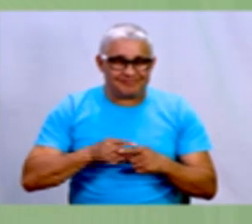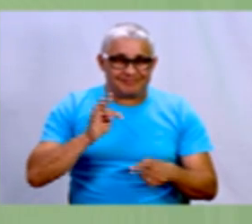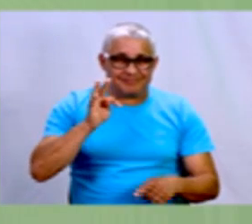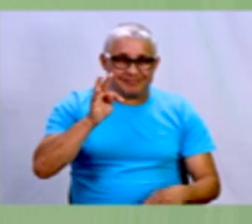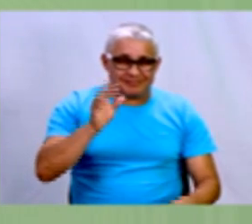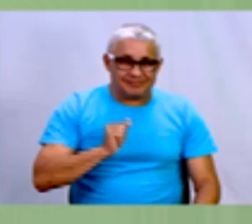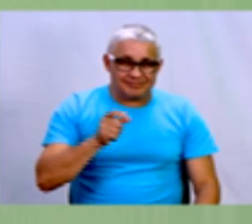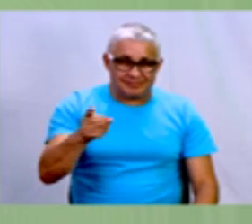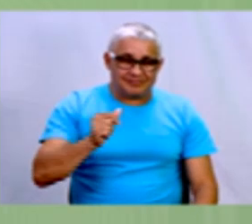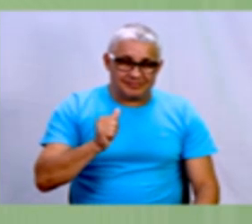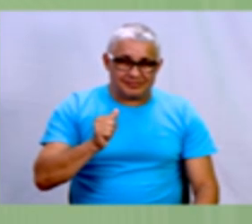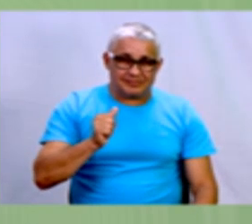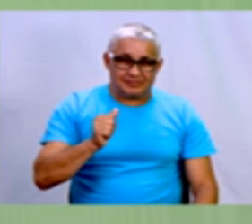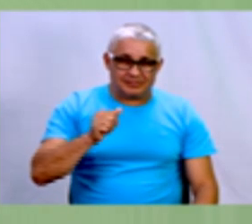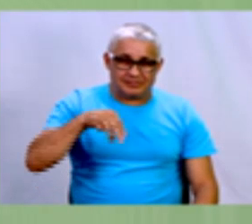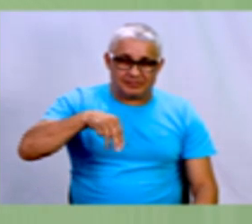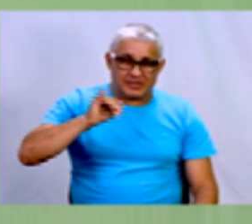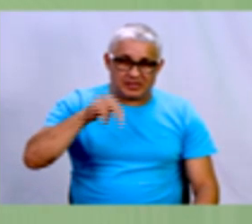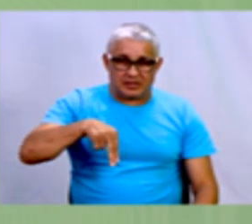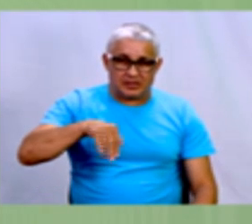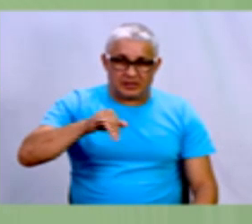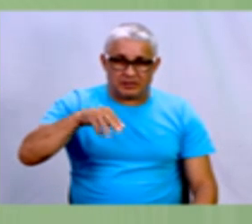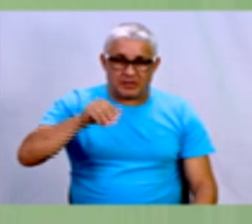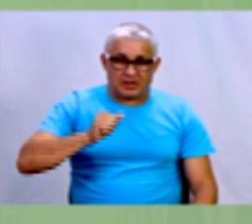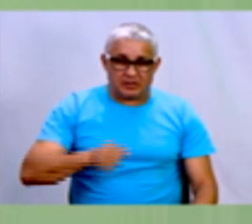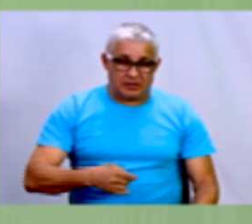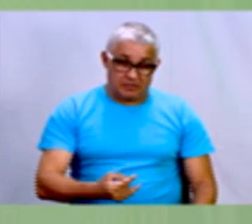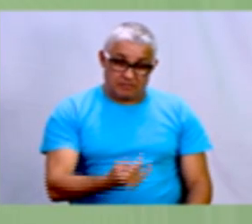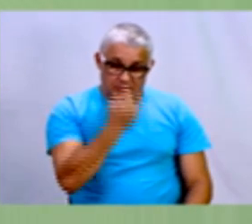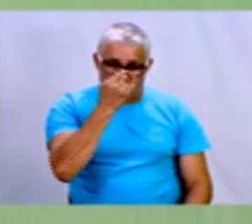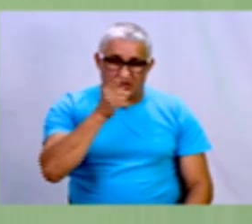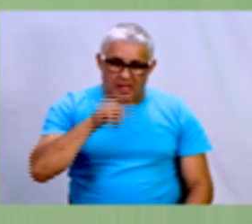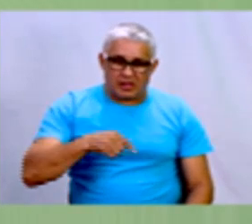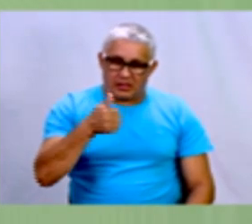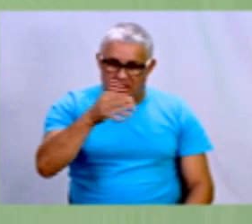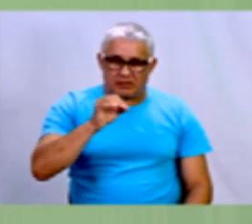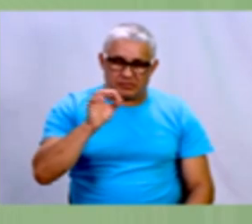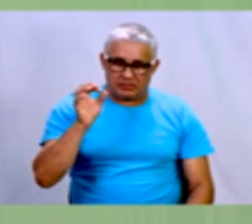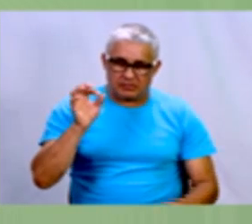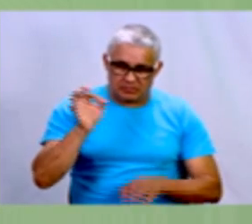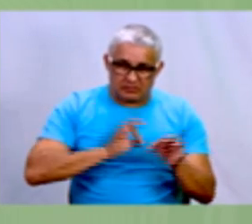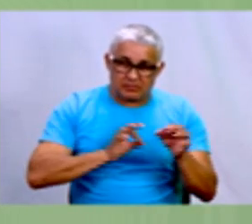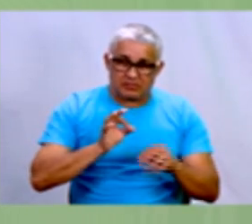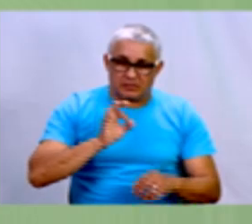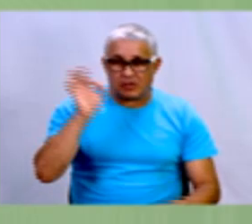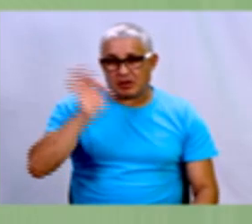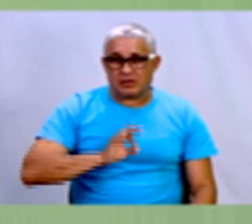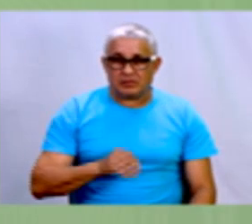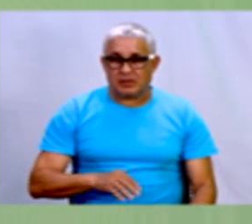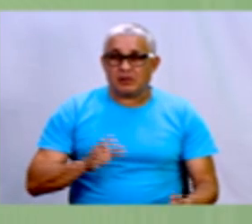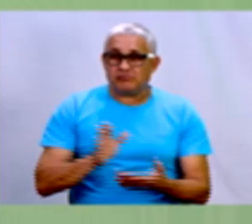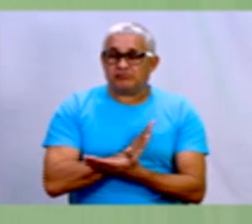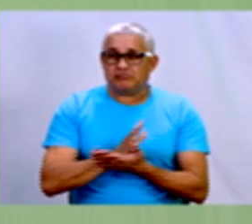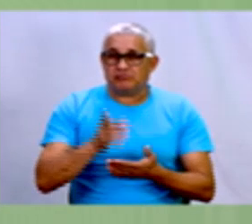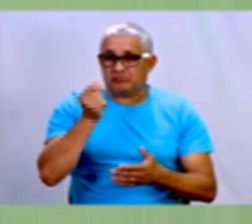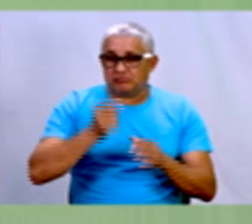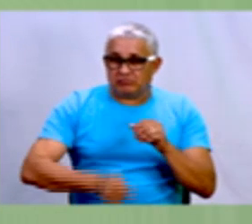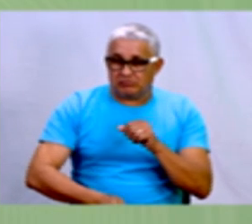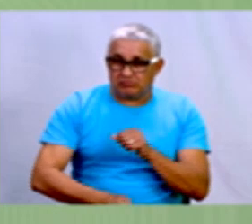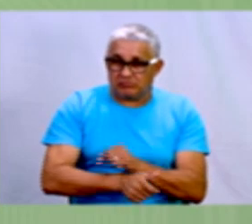que ele acha atrativa é 10%. Então, é muito trabalhado, investidores trabalham muito com isso,